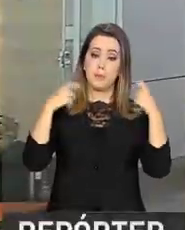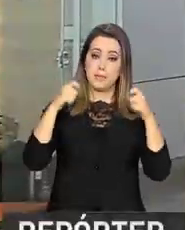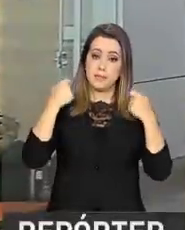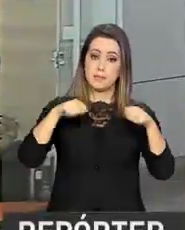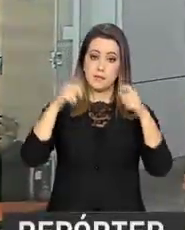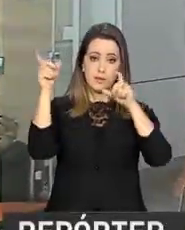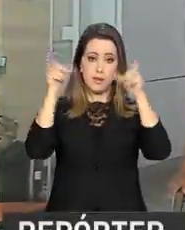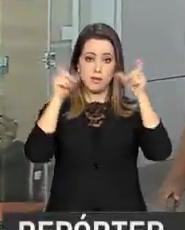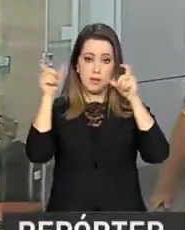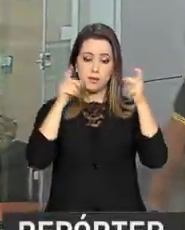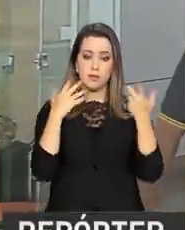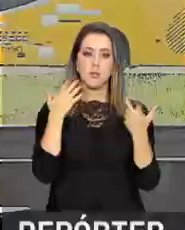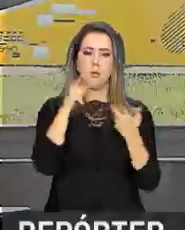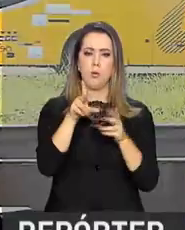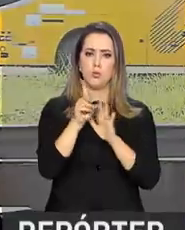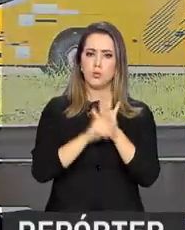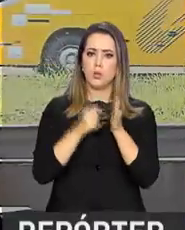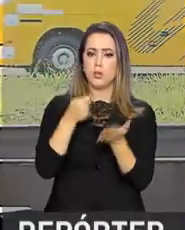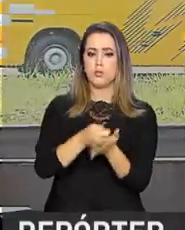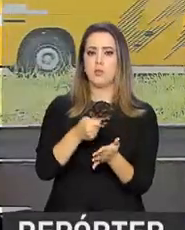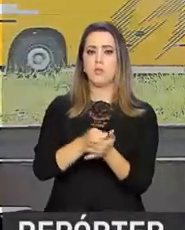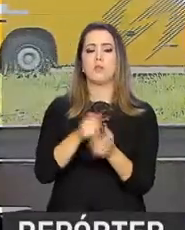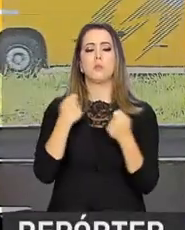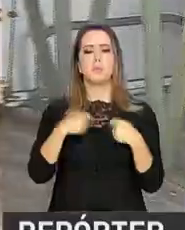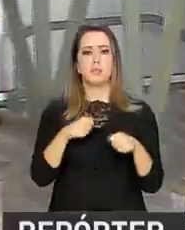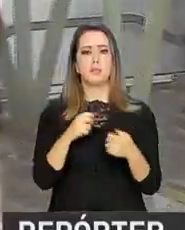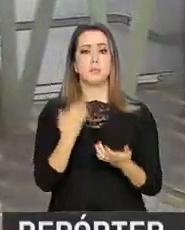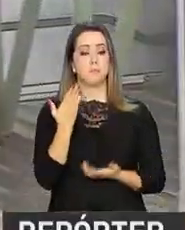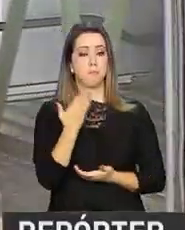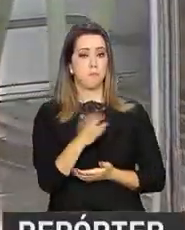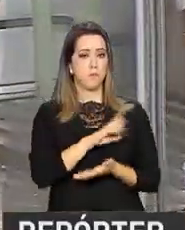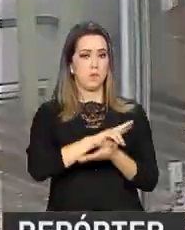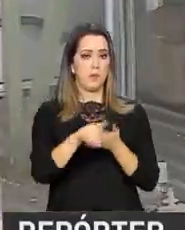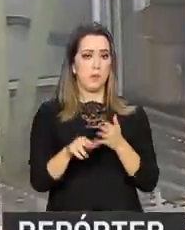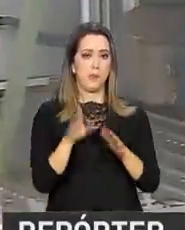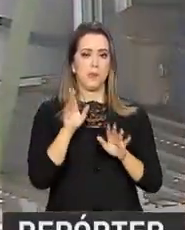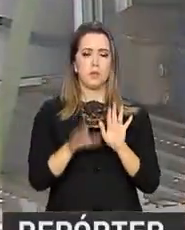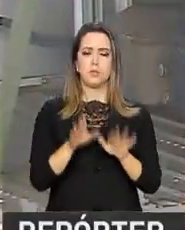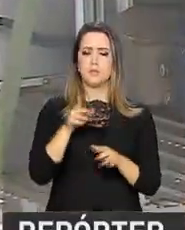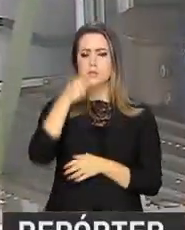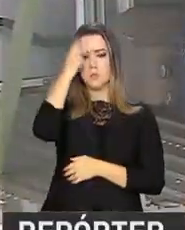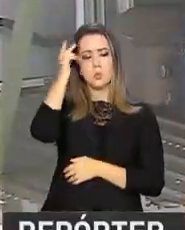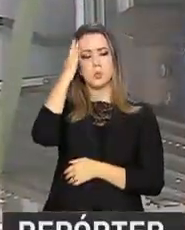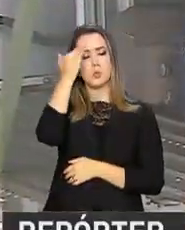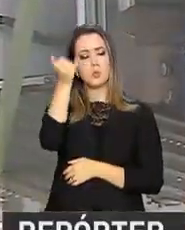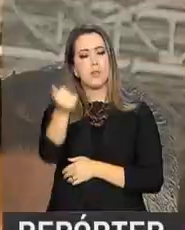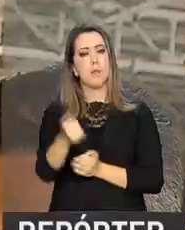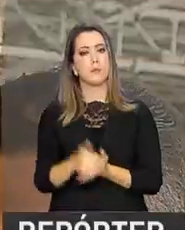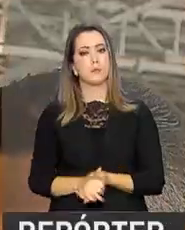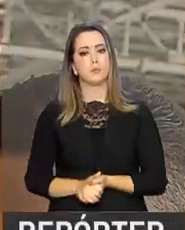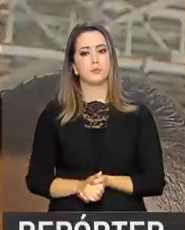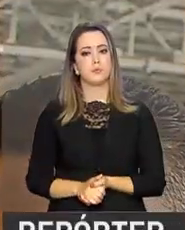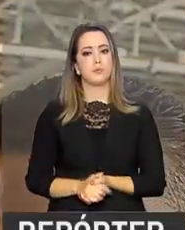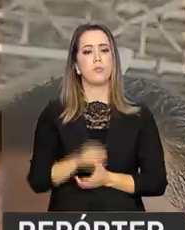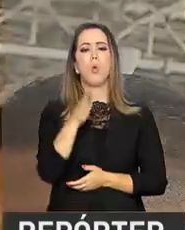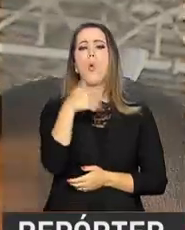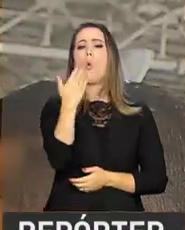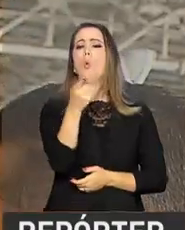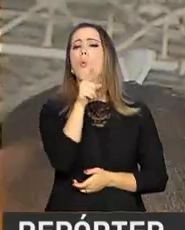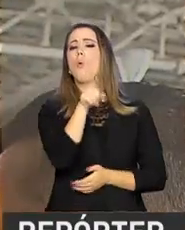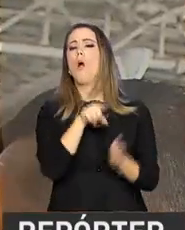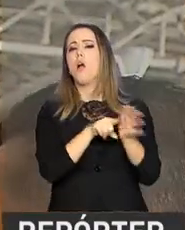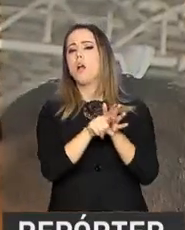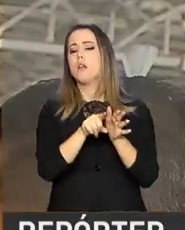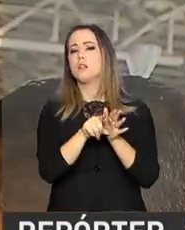deveres e direitos na hora de pegar a estrada muitos deles que nem todo viajante sabe sabe quais são os direitos e deveres